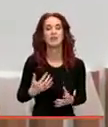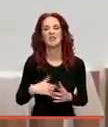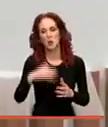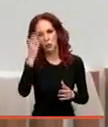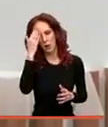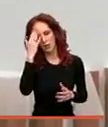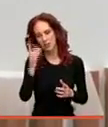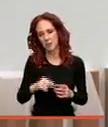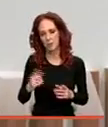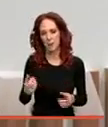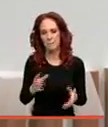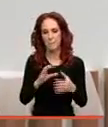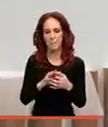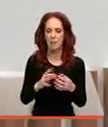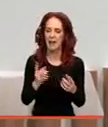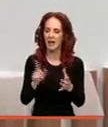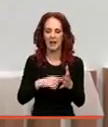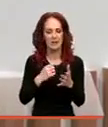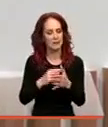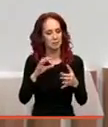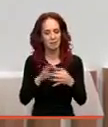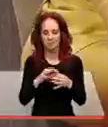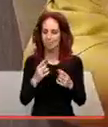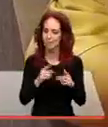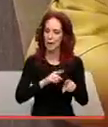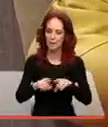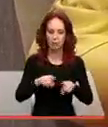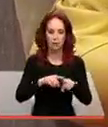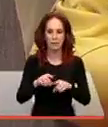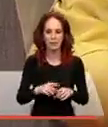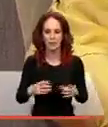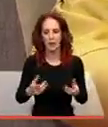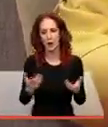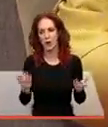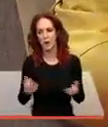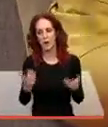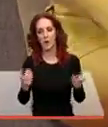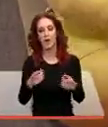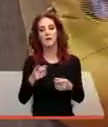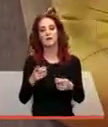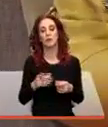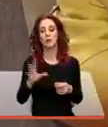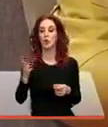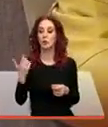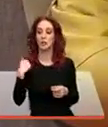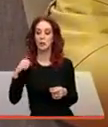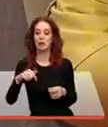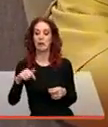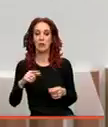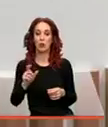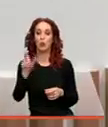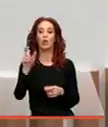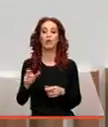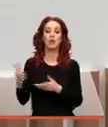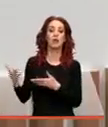intenções políticas e os pampas em atraso aconteceu há um ano não era um singular nota enquanto